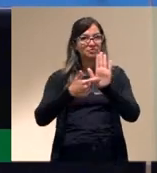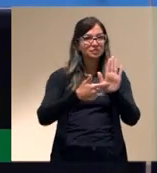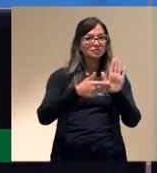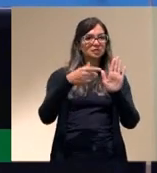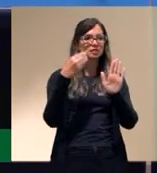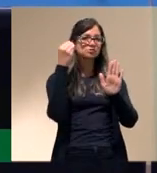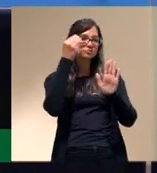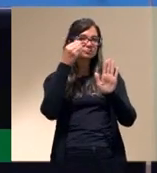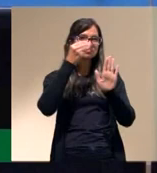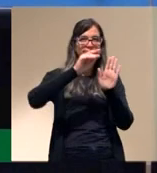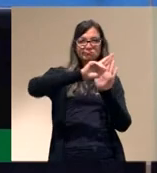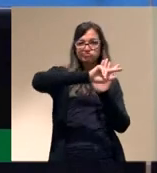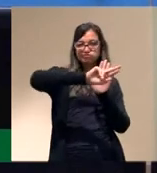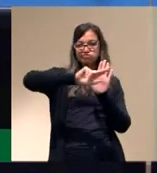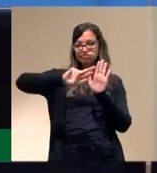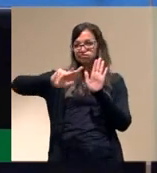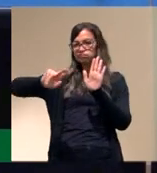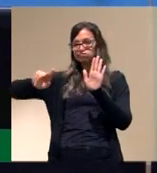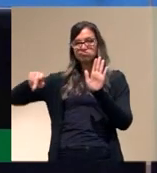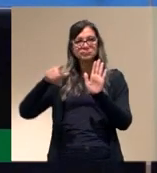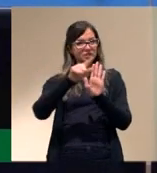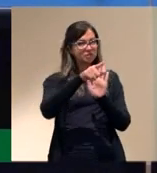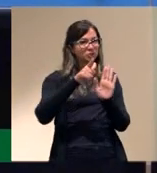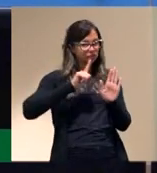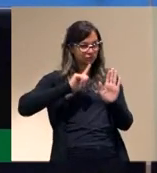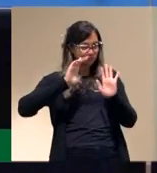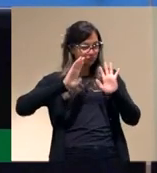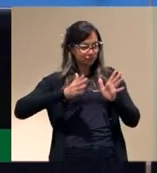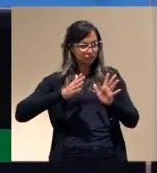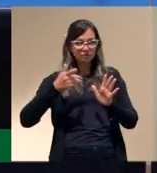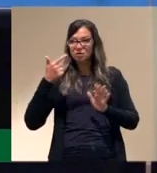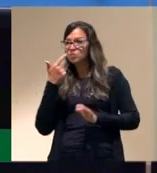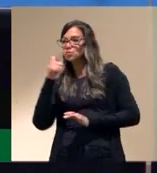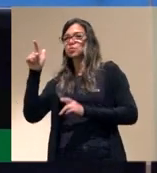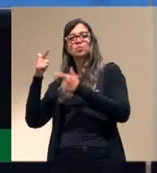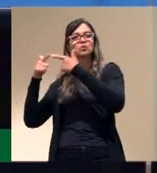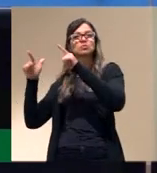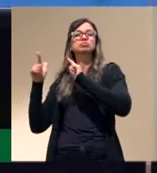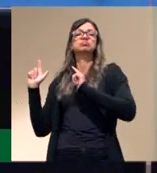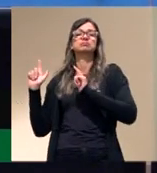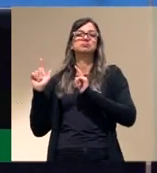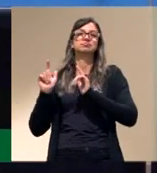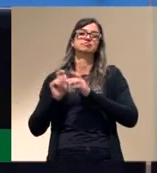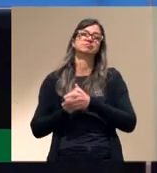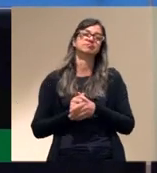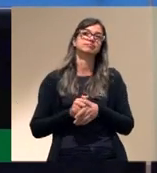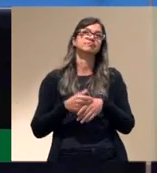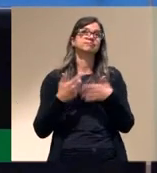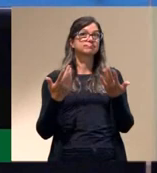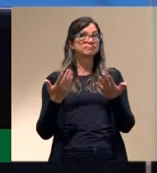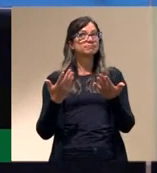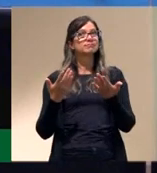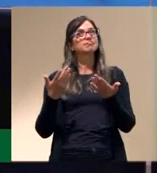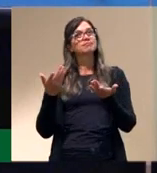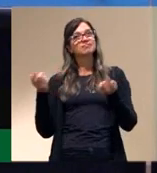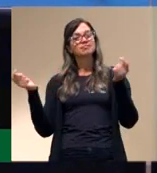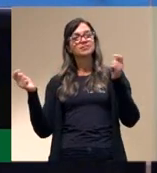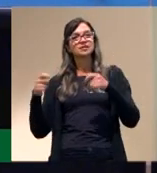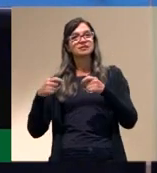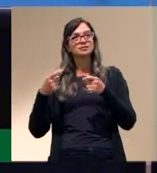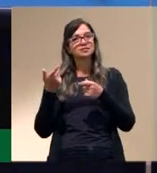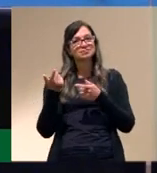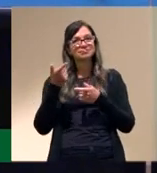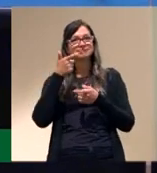experiências educativas diferente daquelas que ela já tem. Então, isso vai nos remeter para